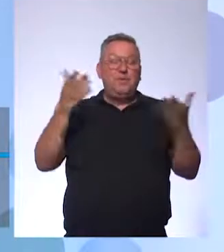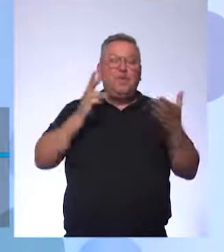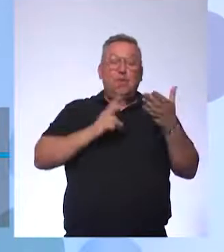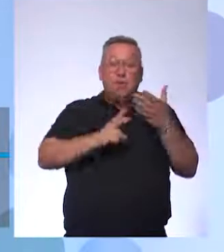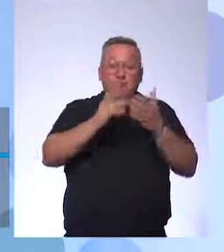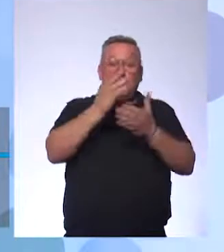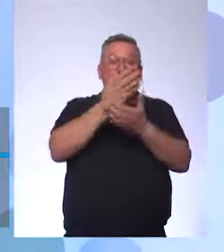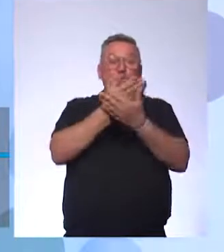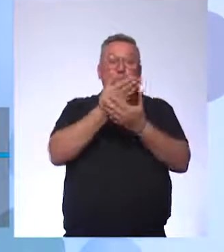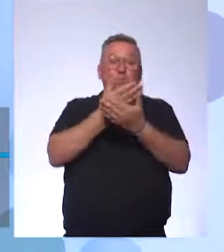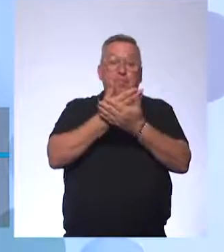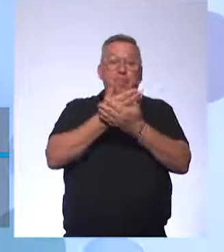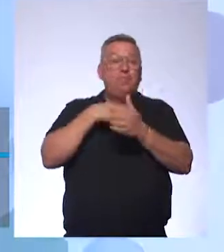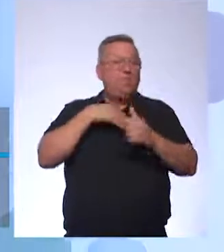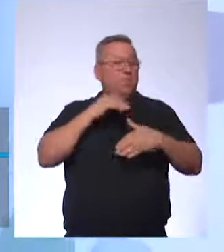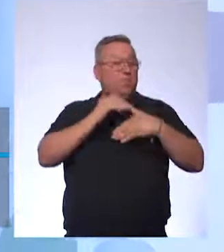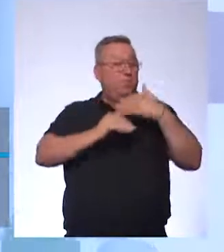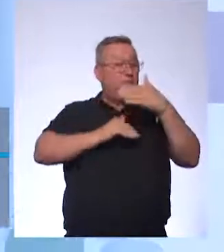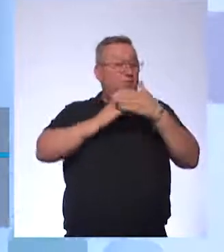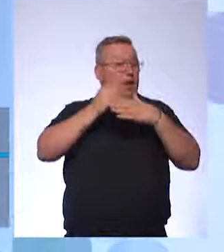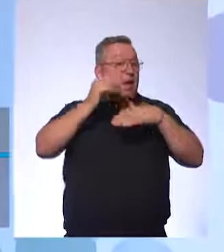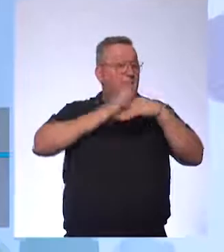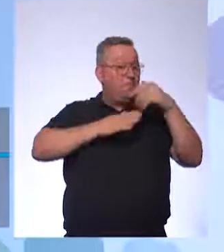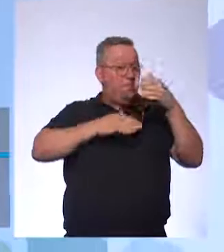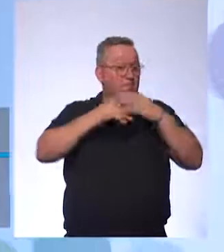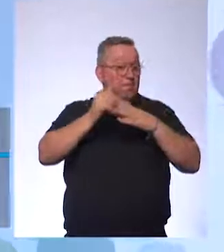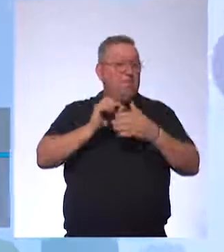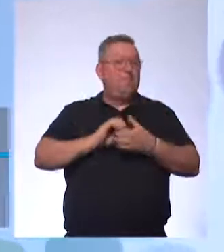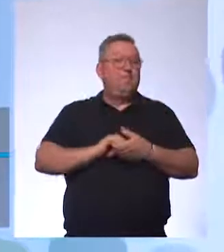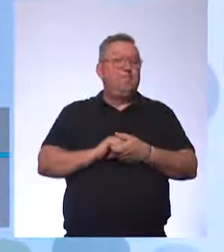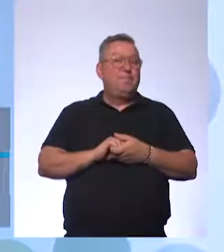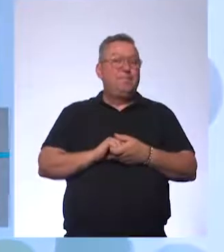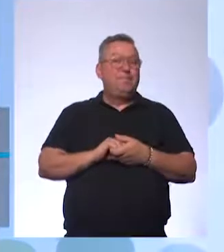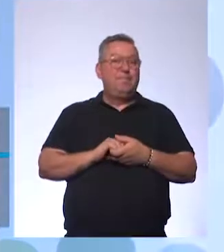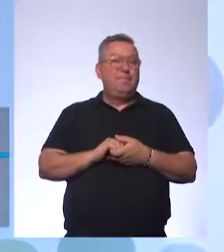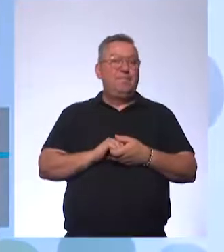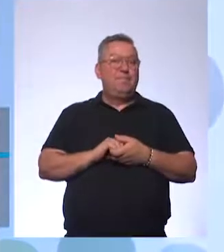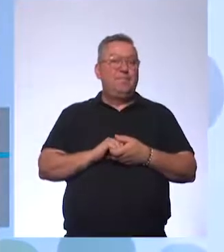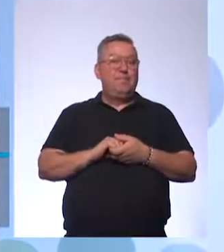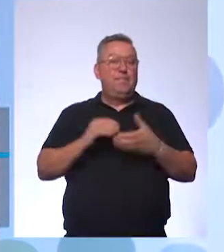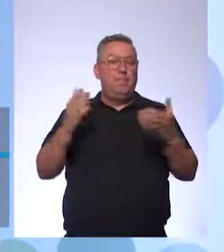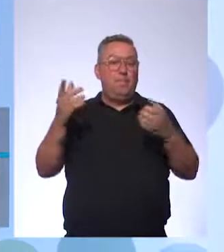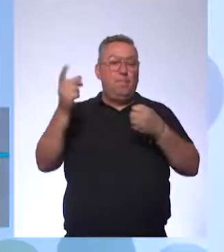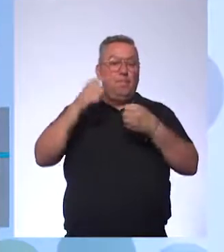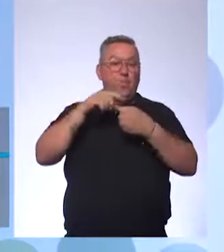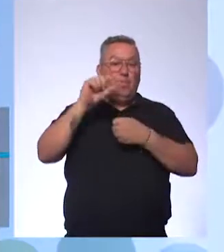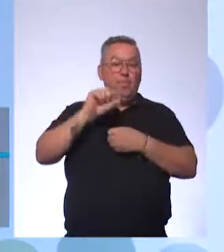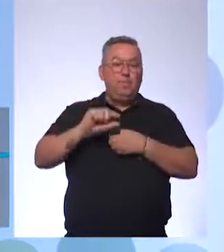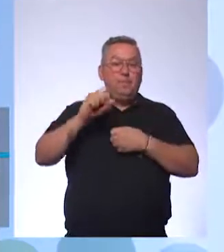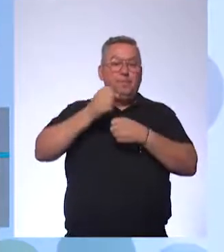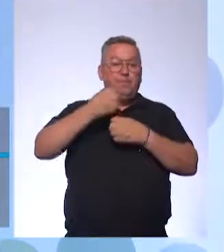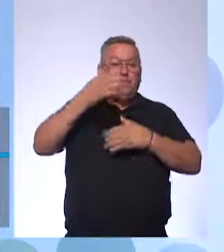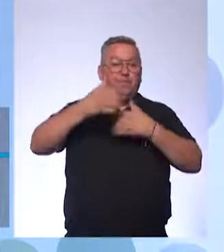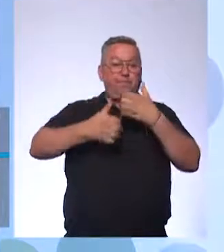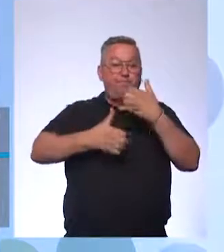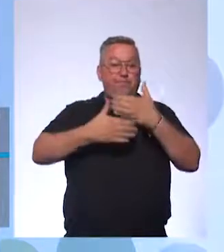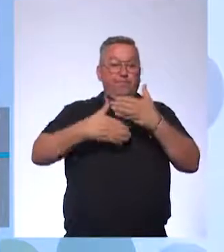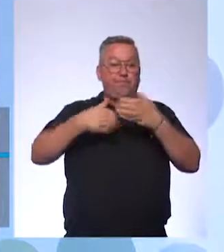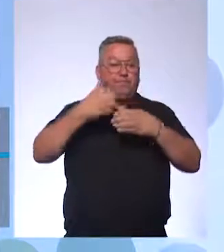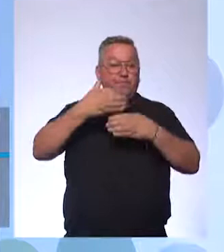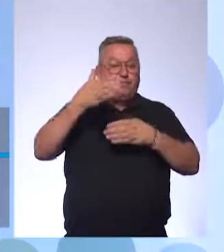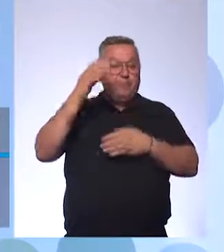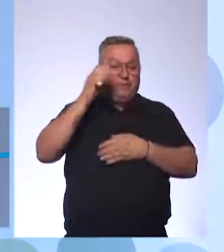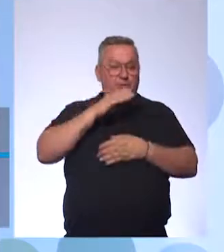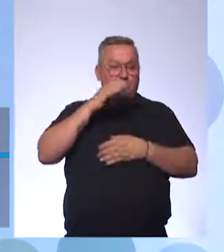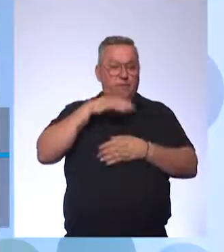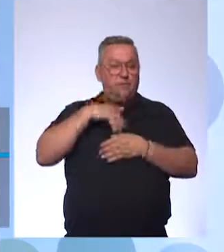continuar estudando e desenvolvendo essas habilidades, ok? Nós vamos voltar um pouquinho aqui os slides para nós fazermos e